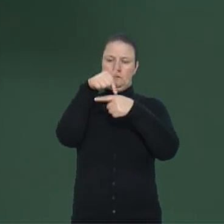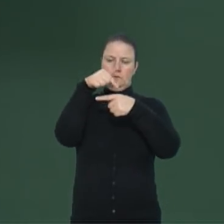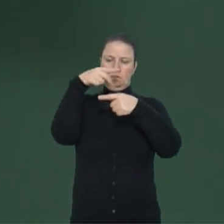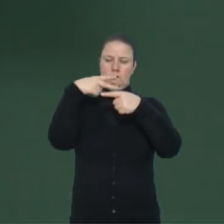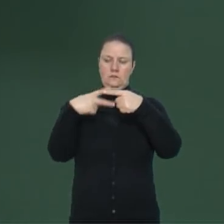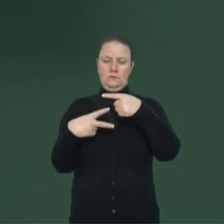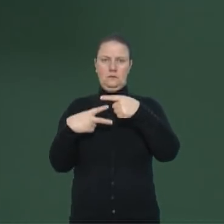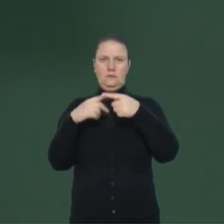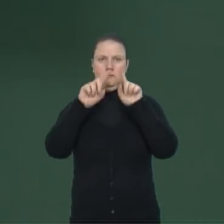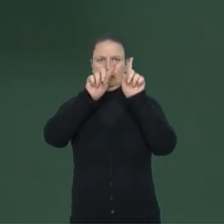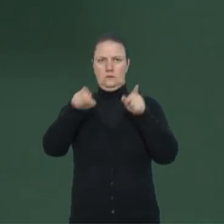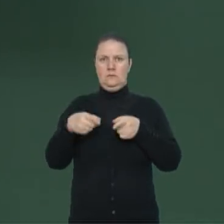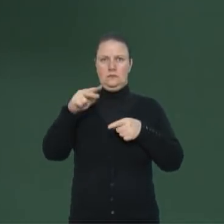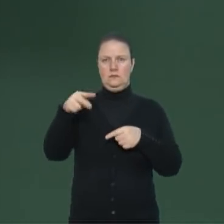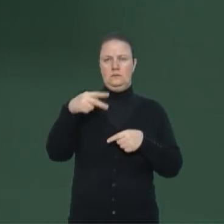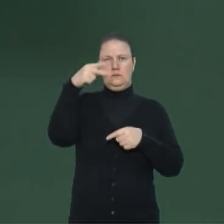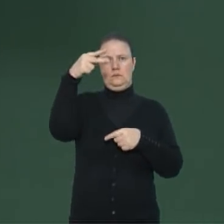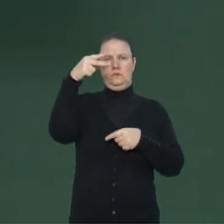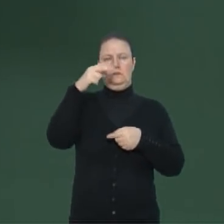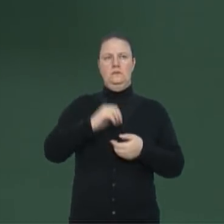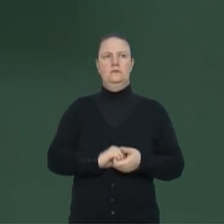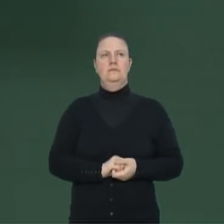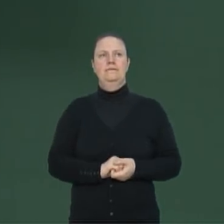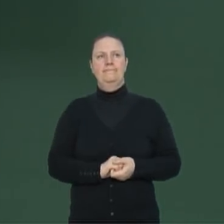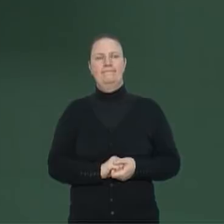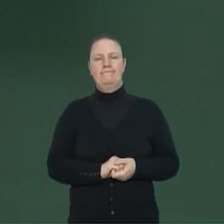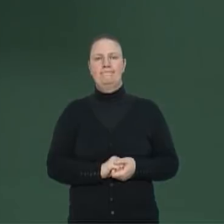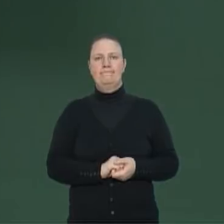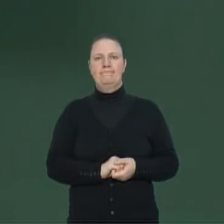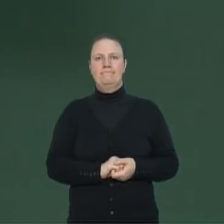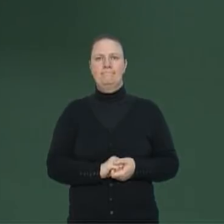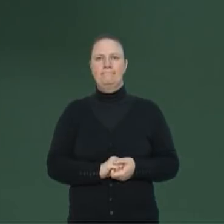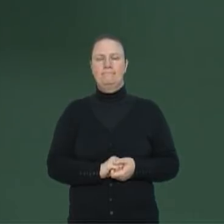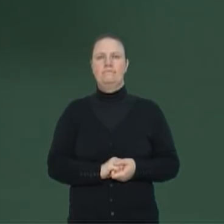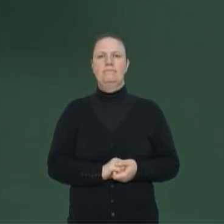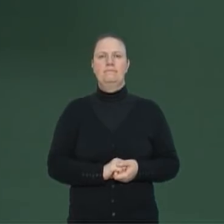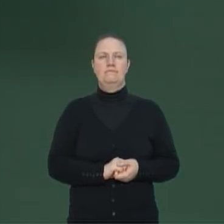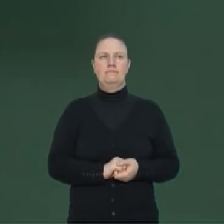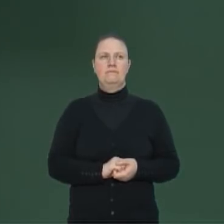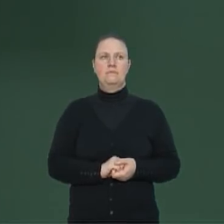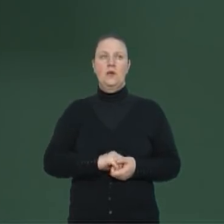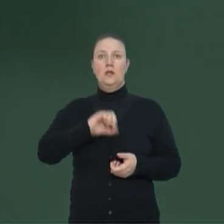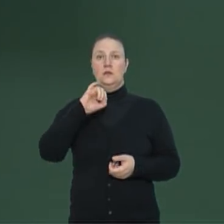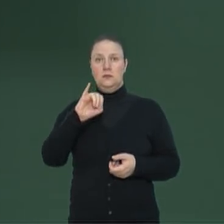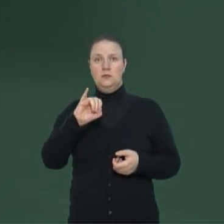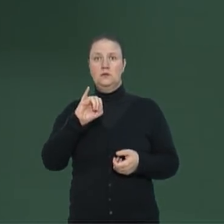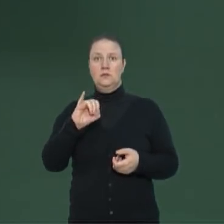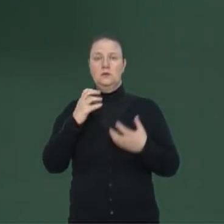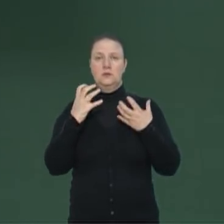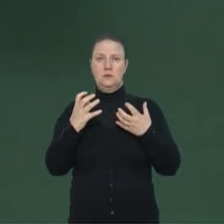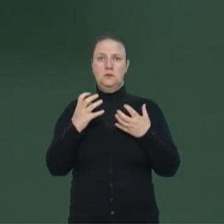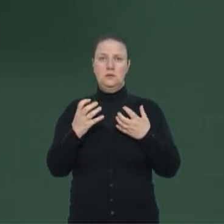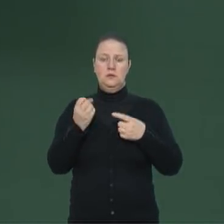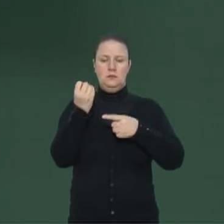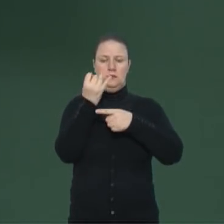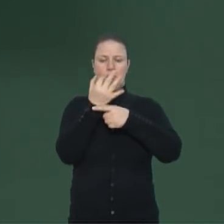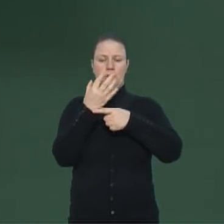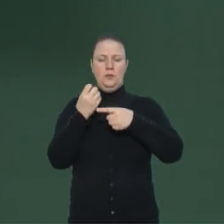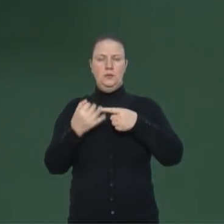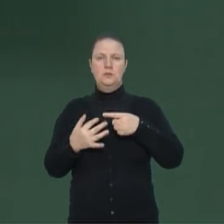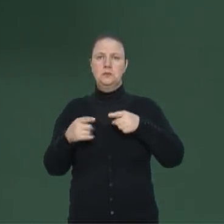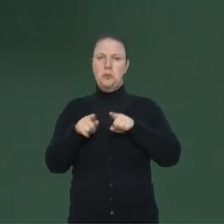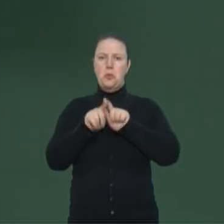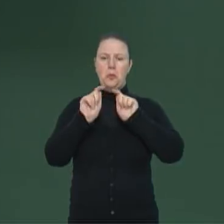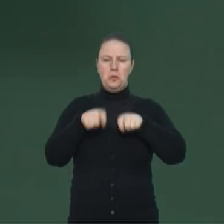2 ao quadrado, 7 sobre 2 ao quadrado, ok? Se quiser trabalhar com ele decimal aqui também não tem